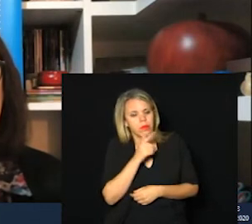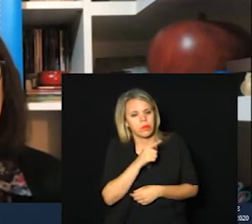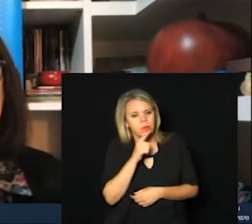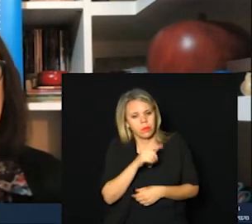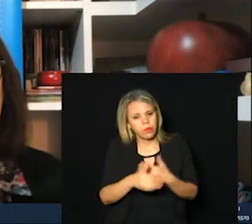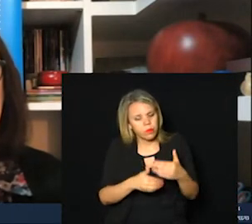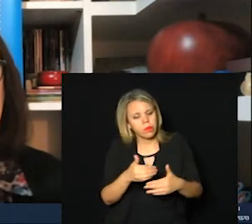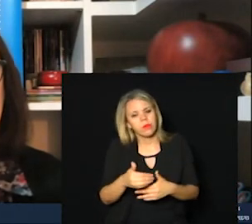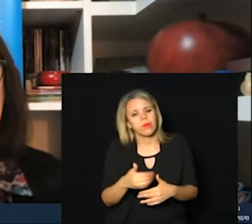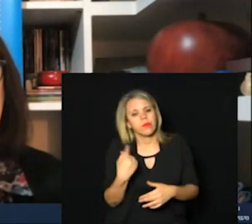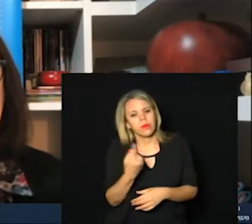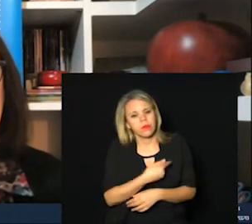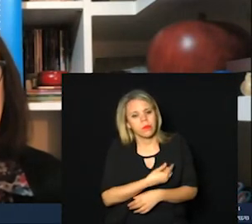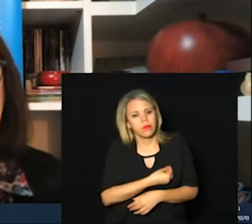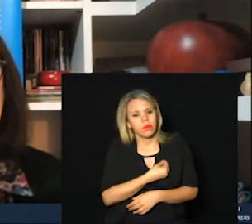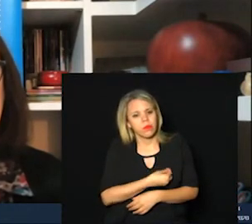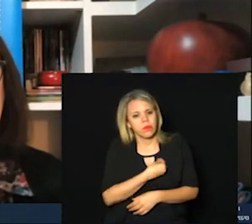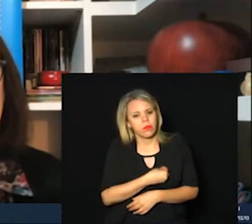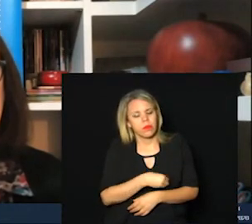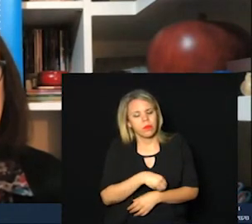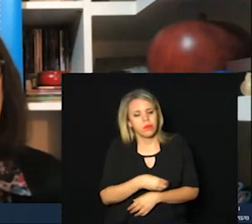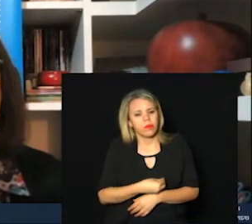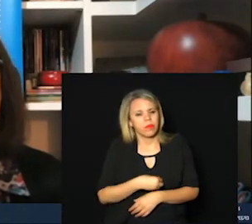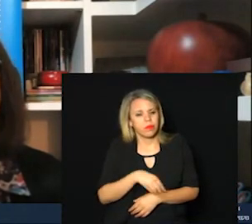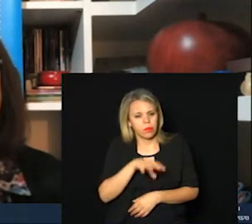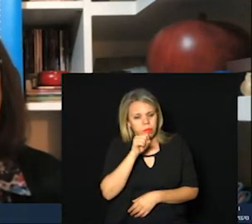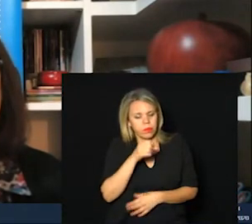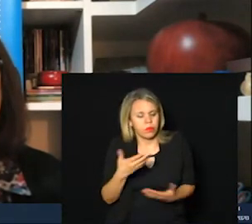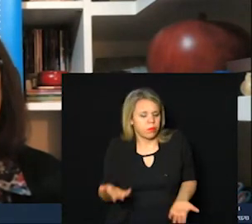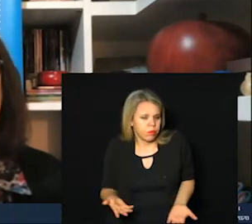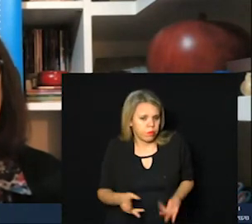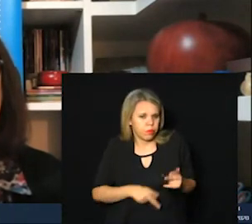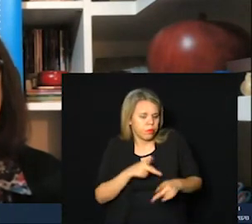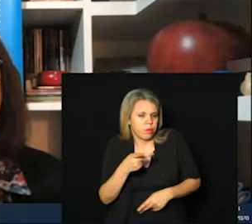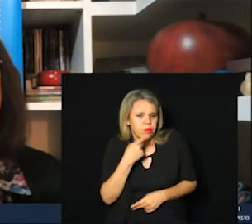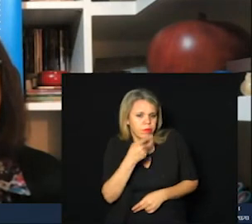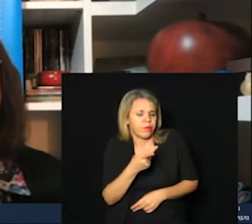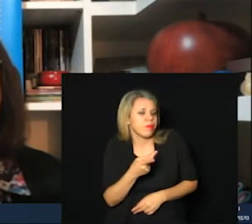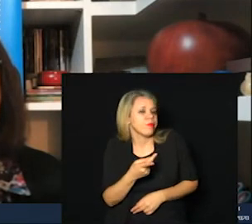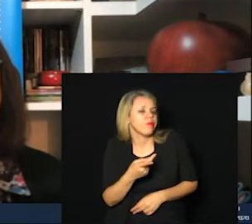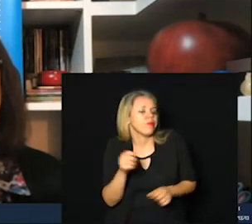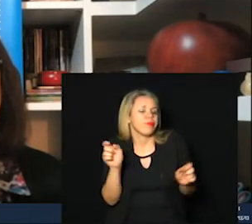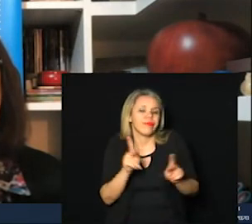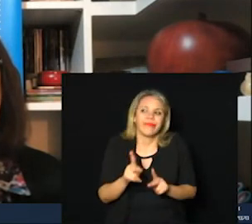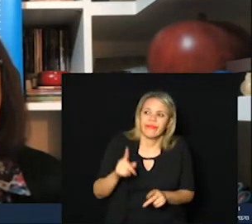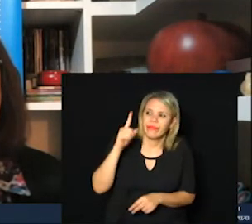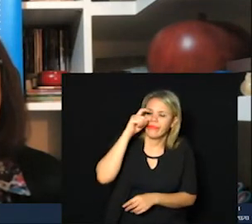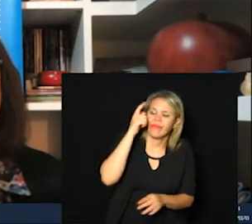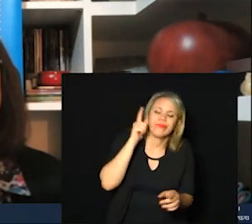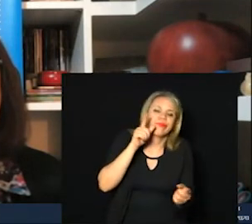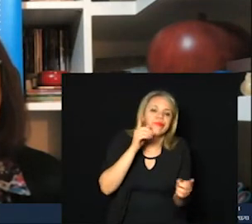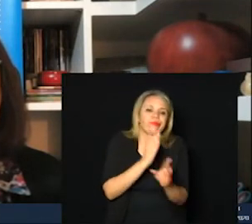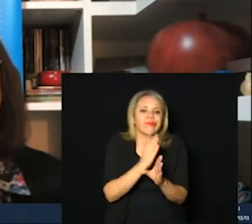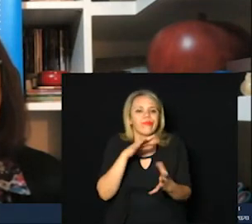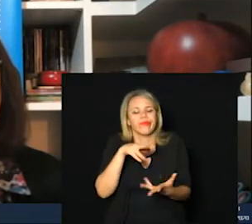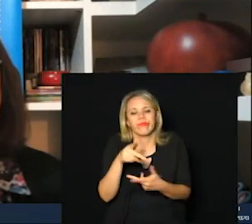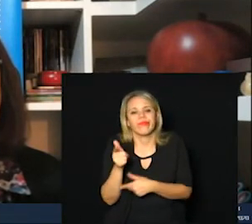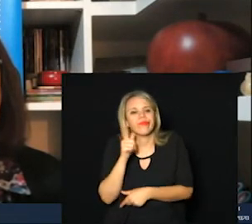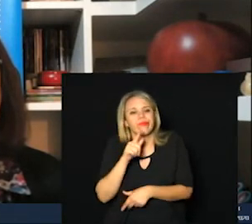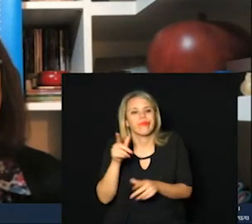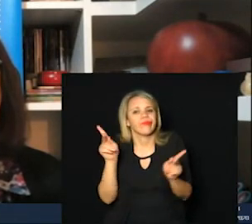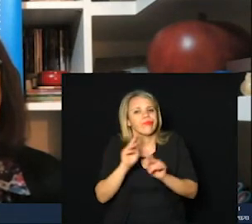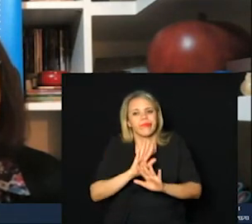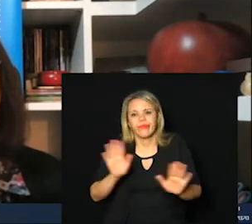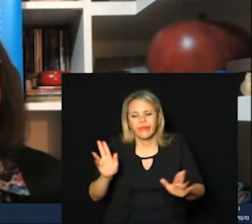dar enquanto nós estivermos respirando. Então, as pessoas que dizem, mas a paz é difícil de alcançar, o mundo nunca vai ficar em